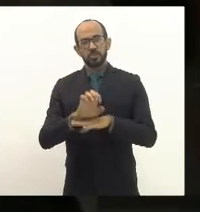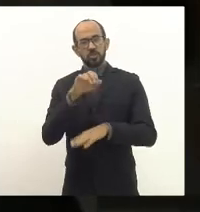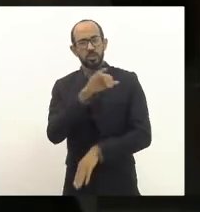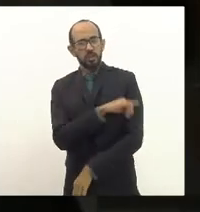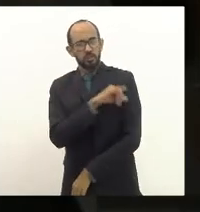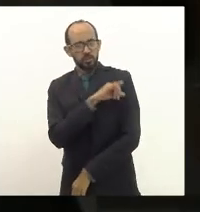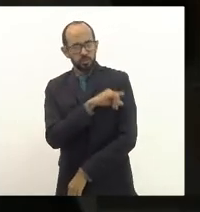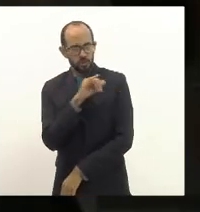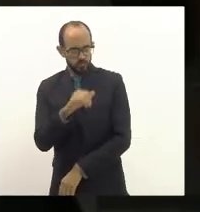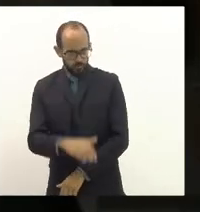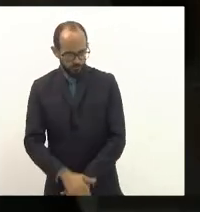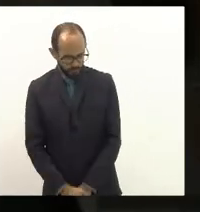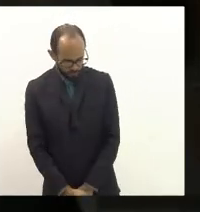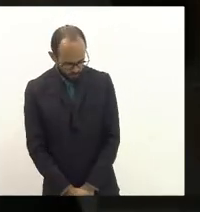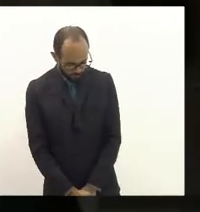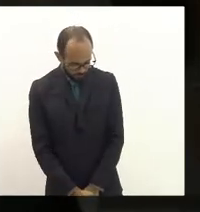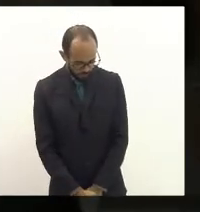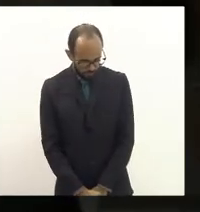Janeiro.